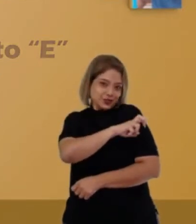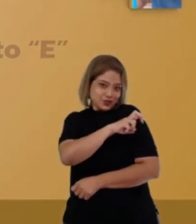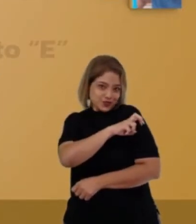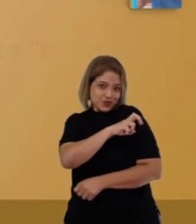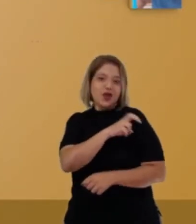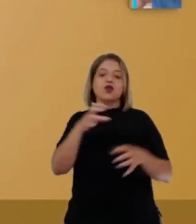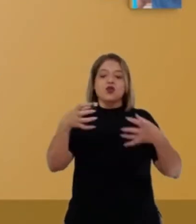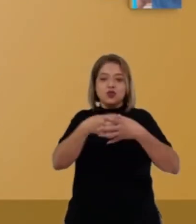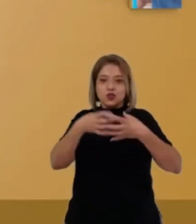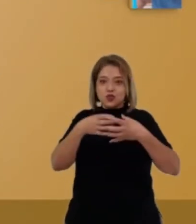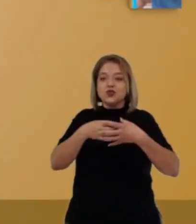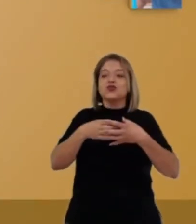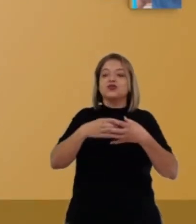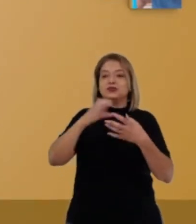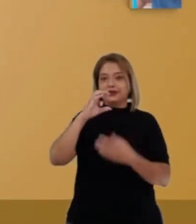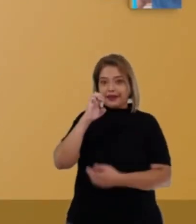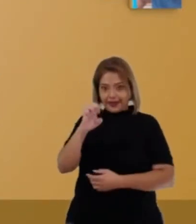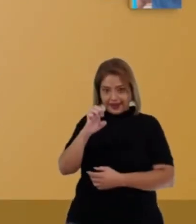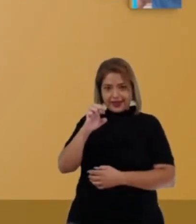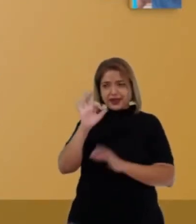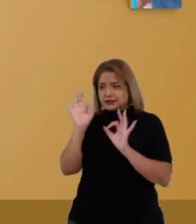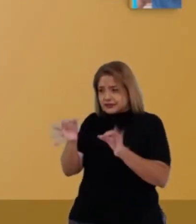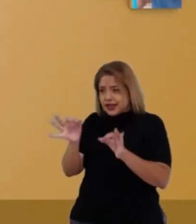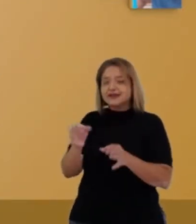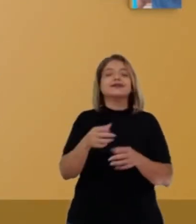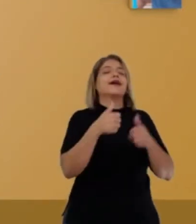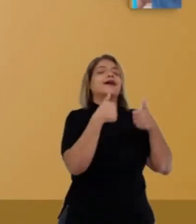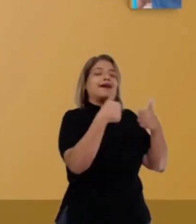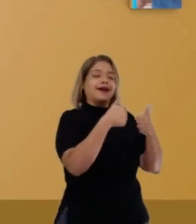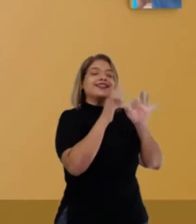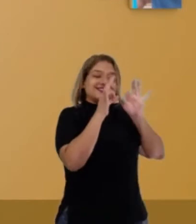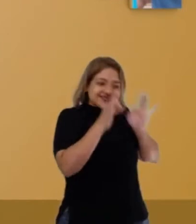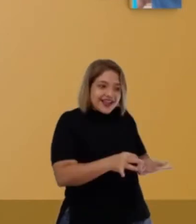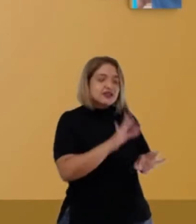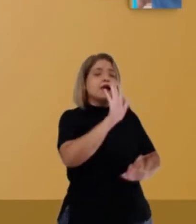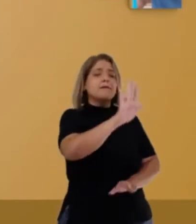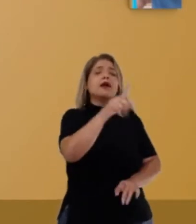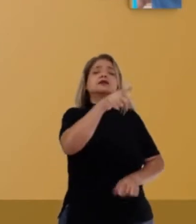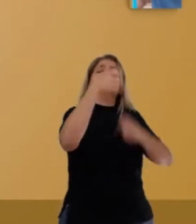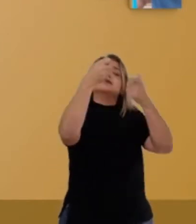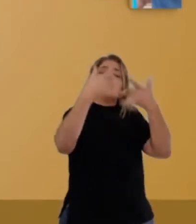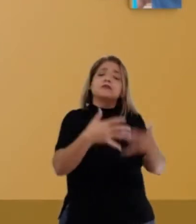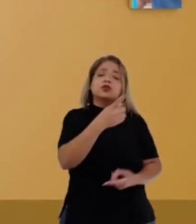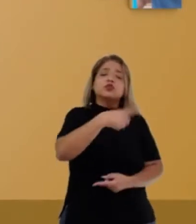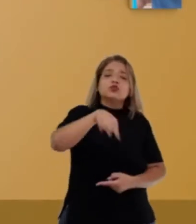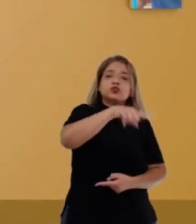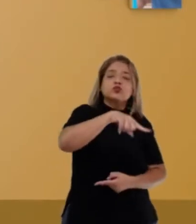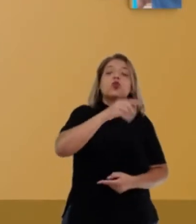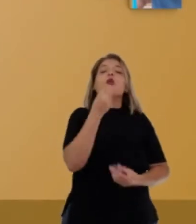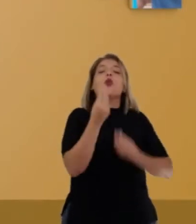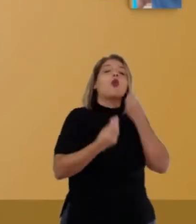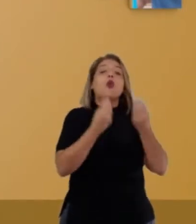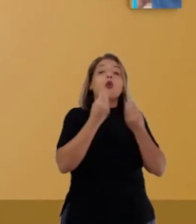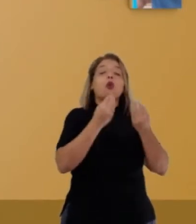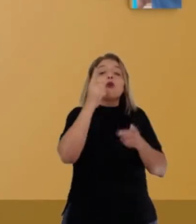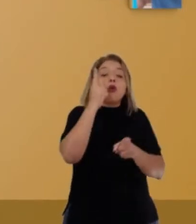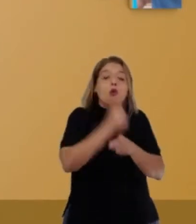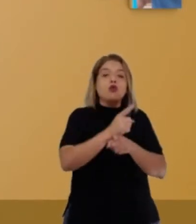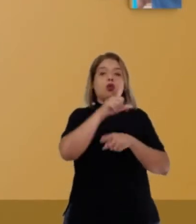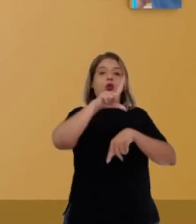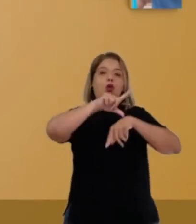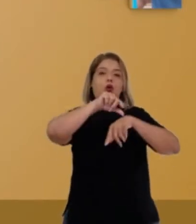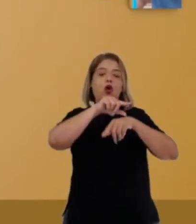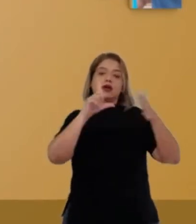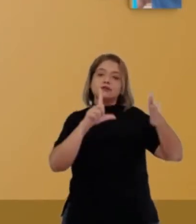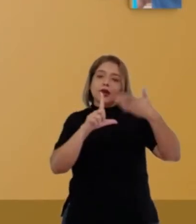nesse mesmo horário. É isso, Roberto? É isso mesmo, Pro Isabel? Mas conta pro pessoal de casa como encontrar o horário